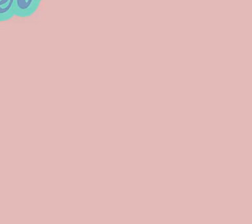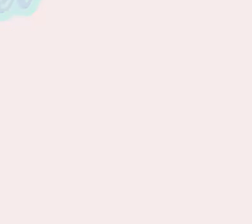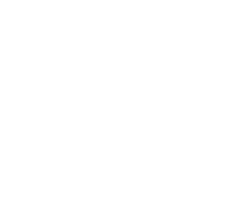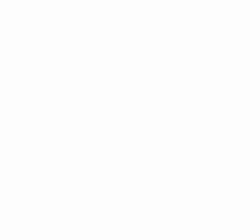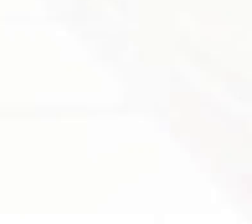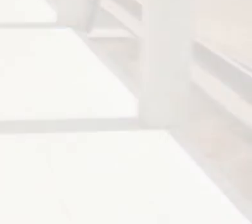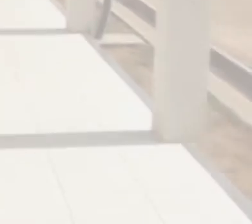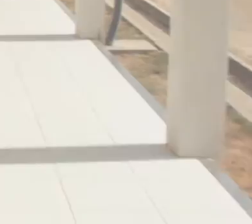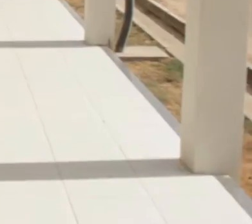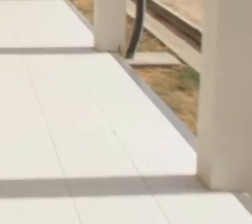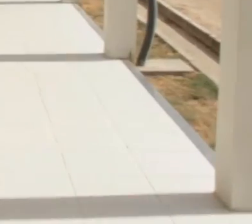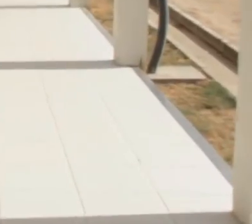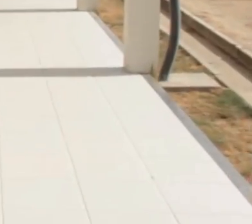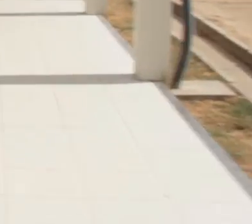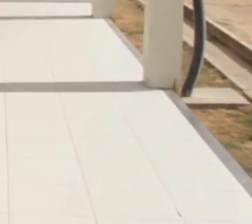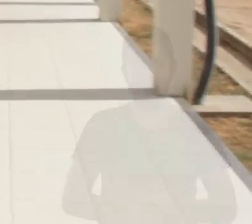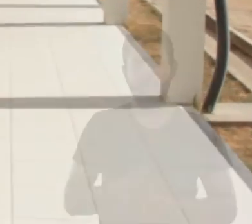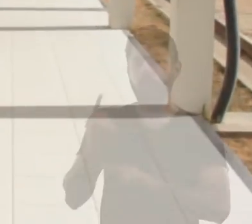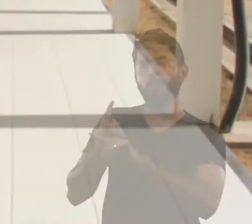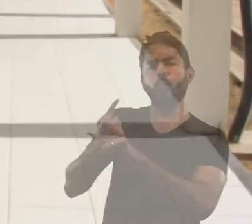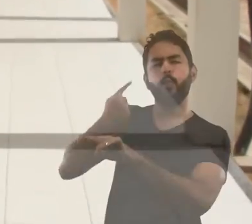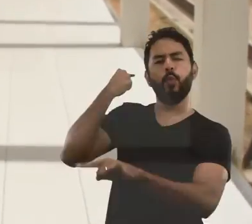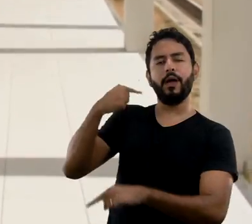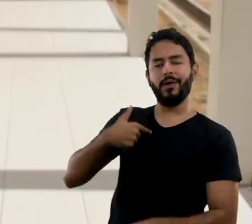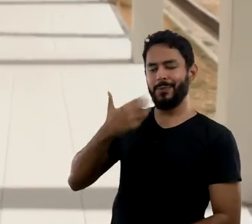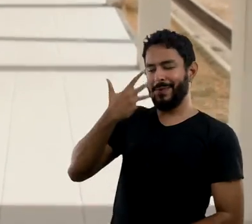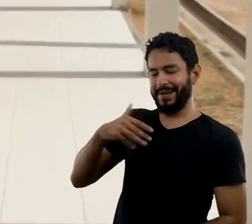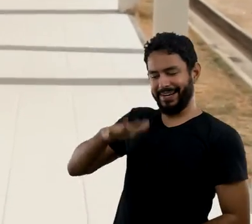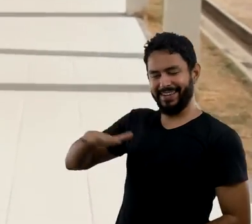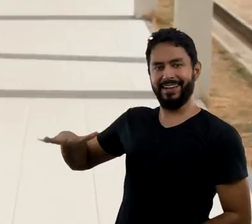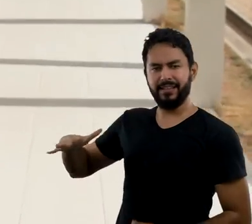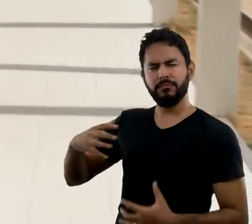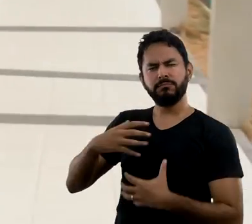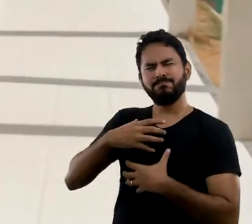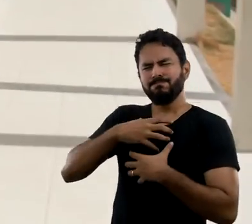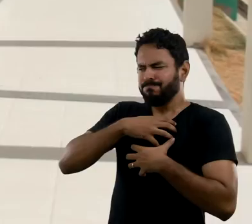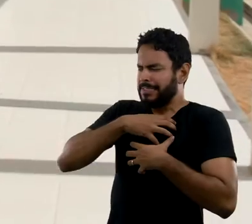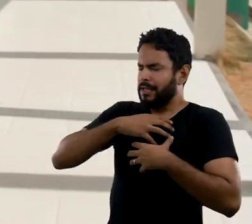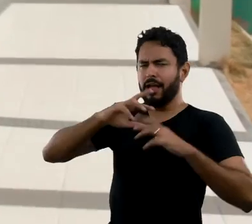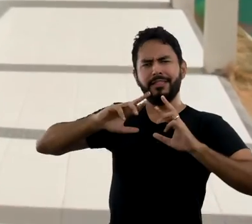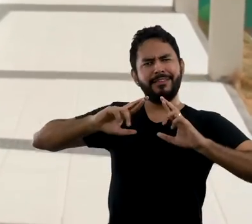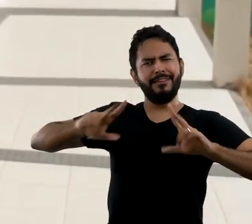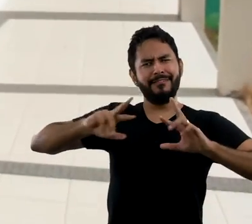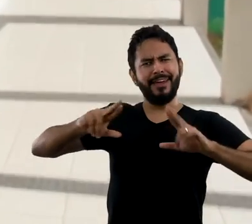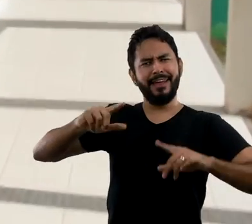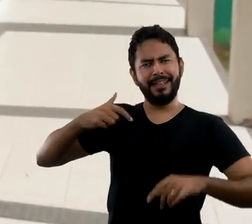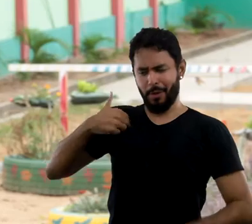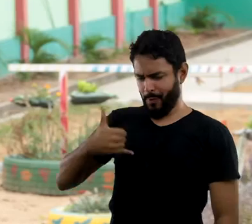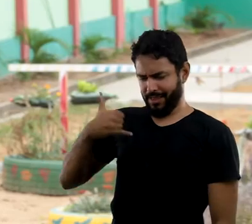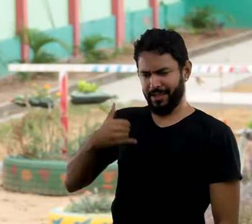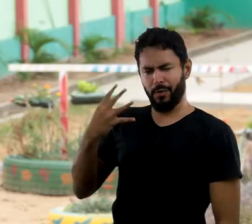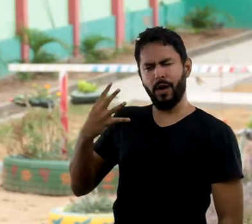eu me sentia diferente das demais crianças que tinham mais ou menos uns quatro anos foi de fato quando começar a me entender